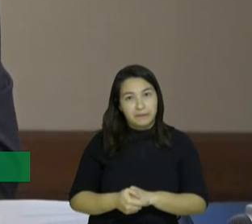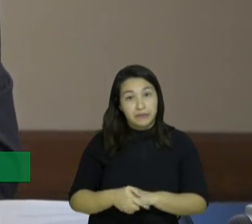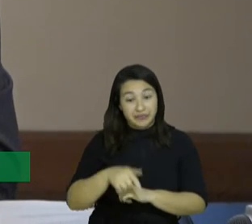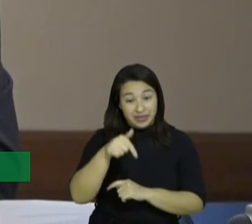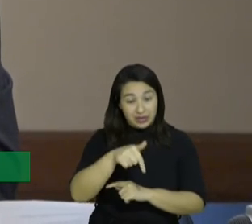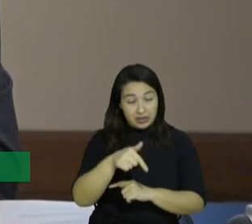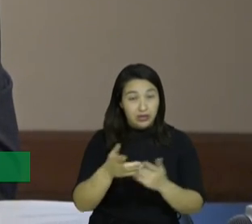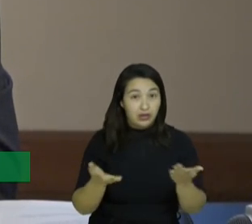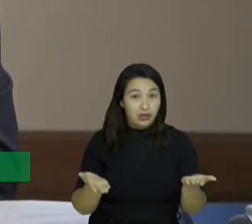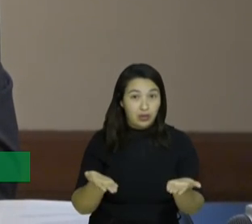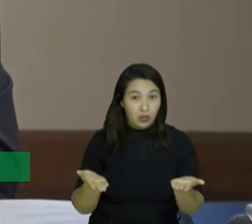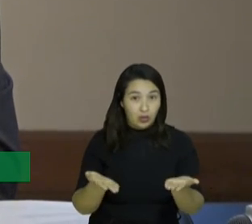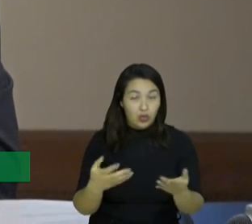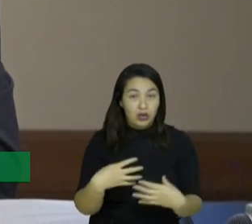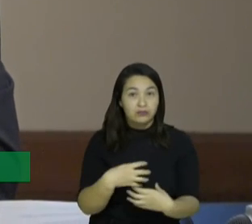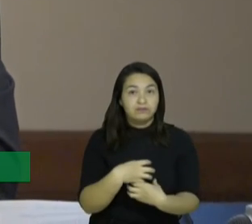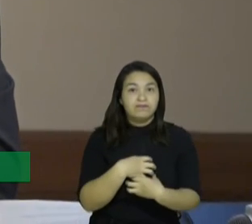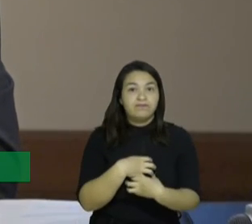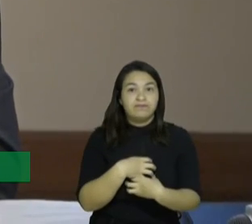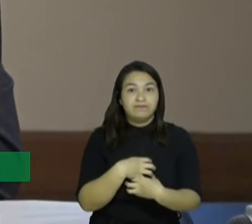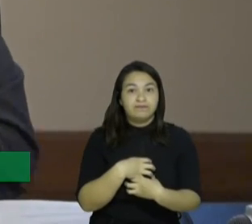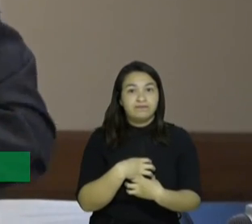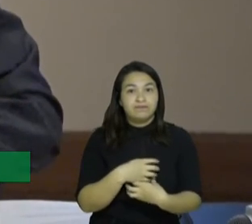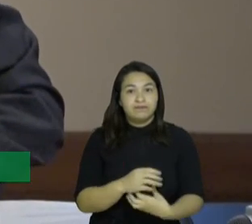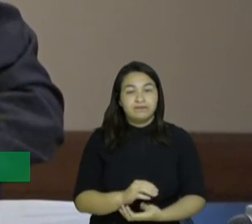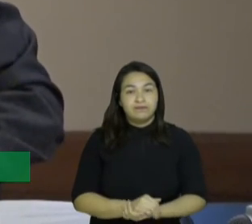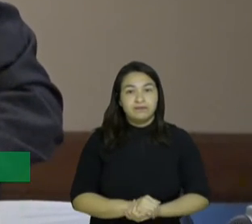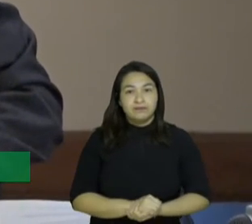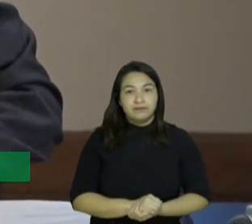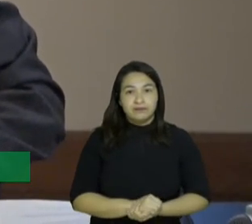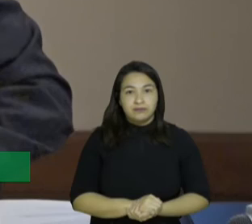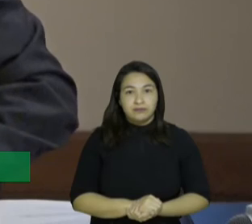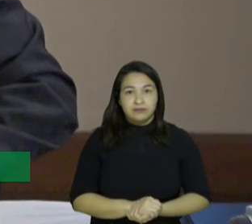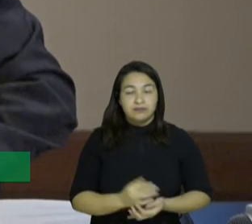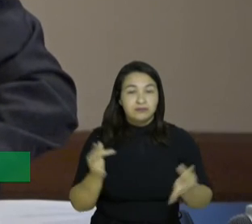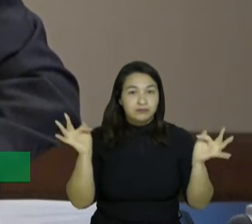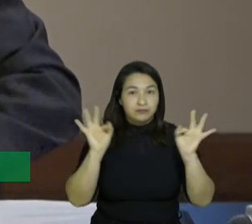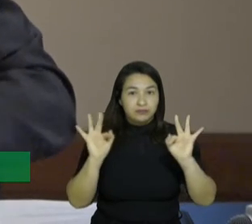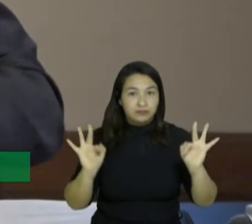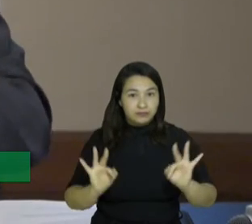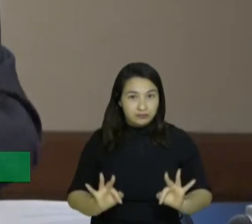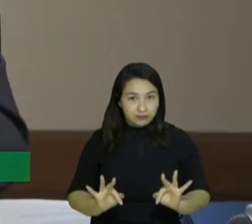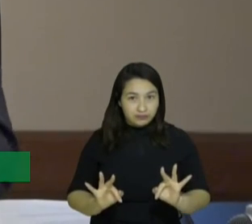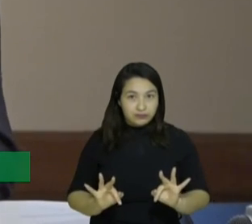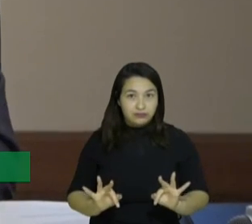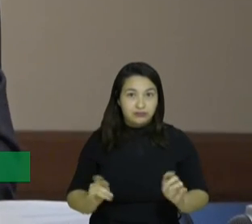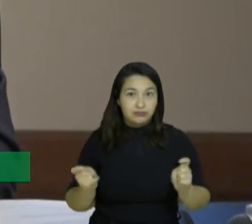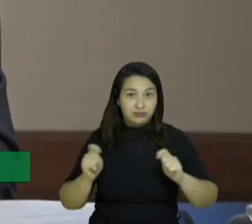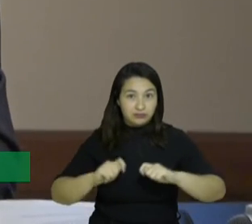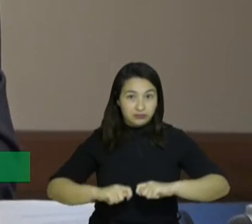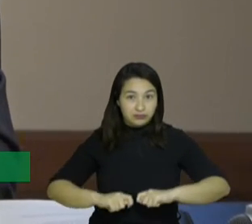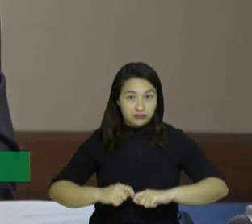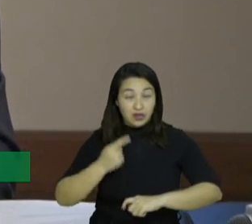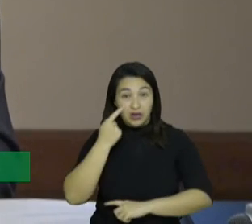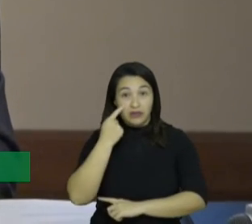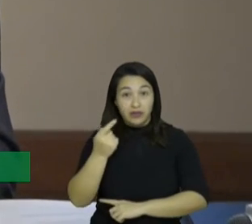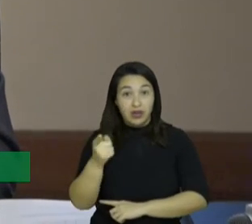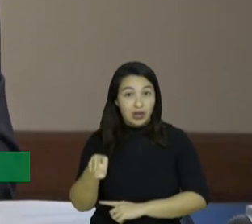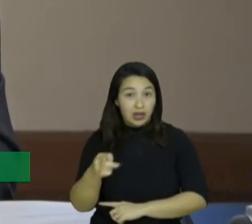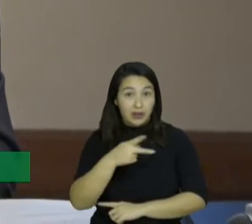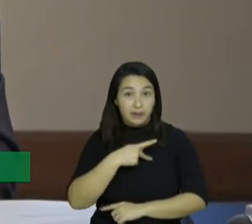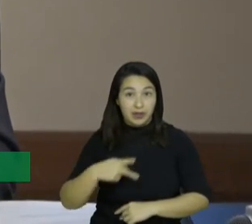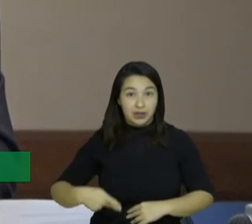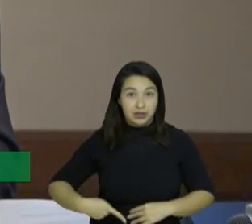momento eu me sinto muito eh eh feliz em ter aqui a presença do do presidente em exercício da